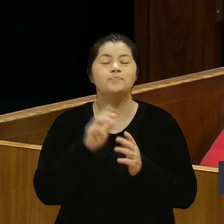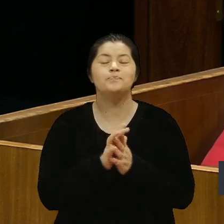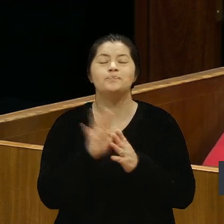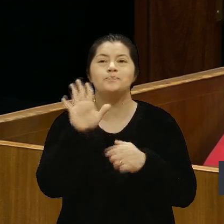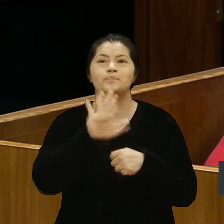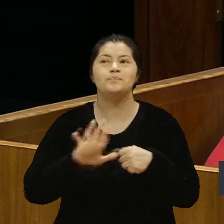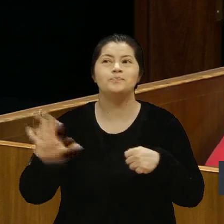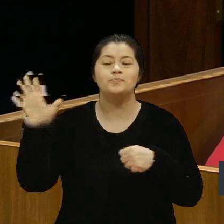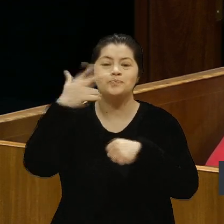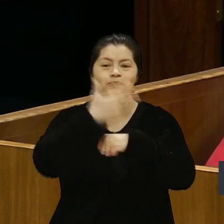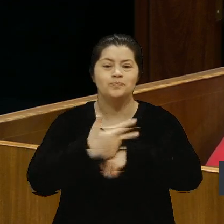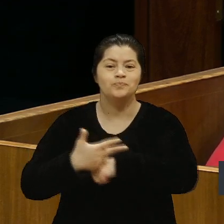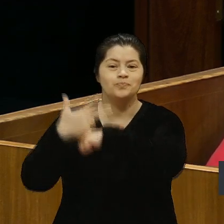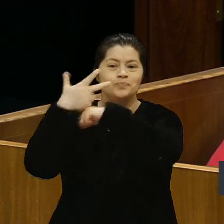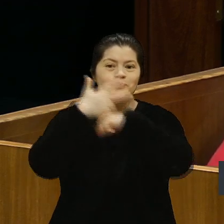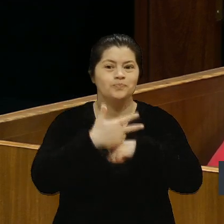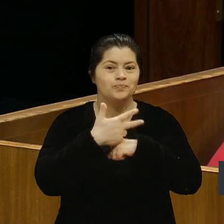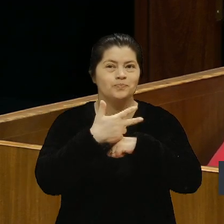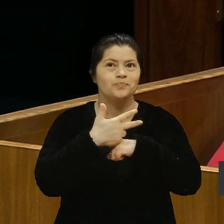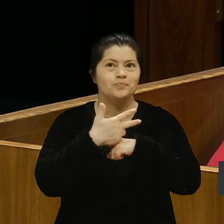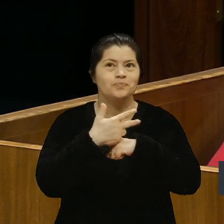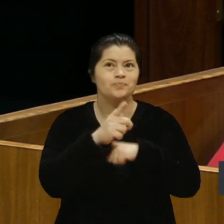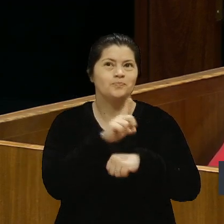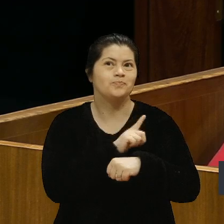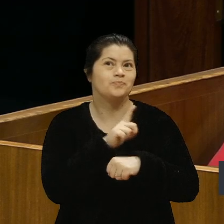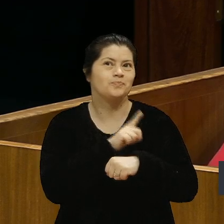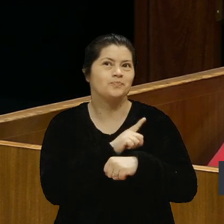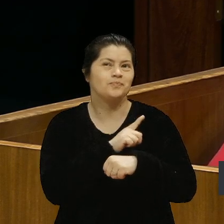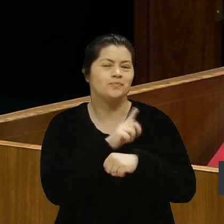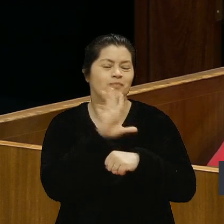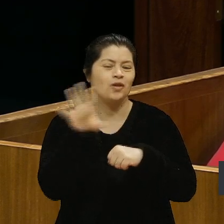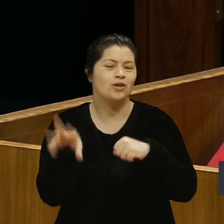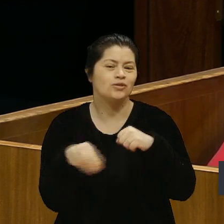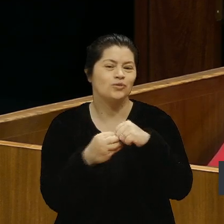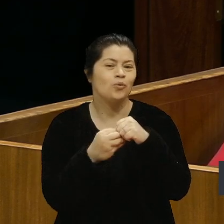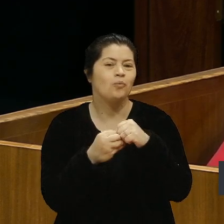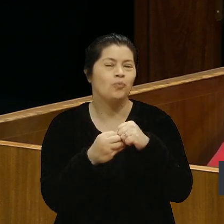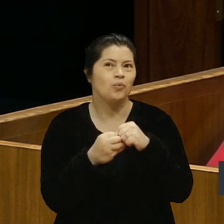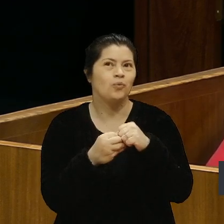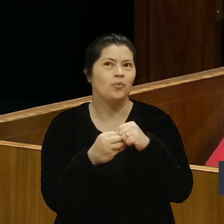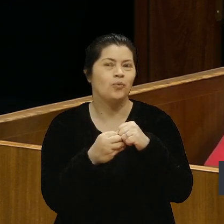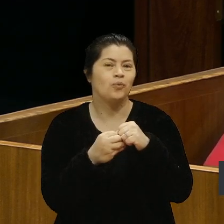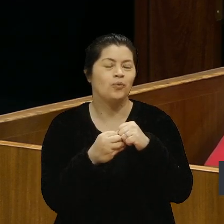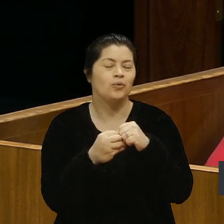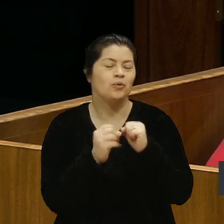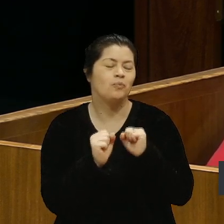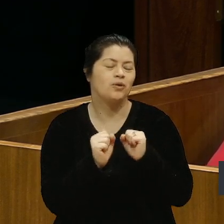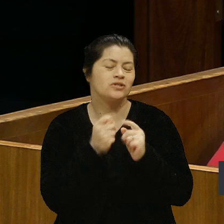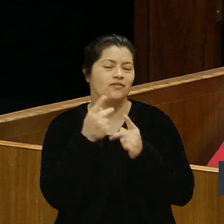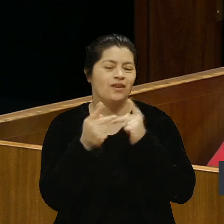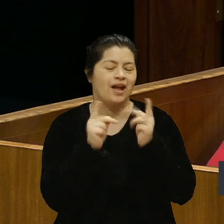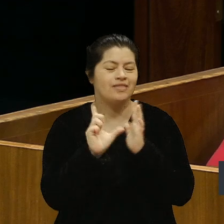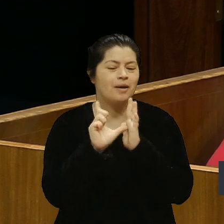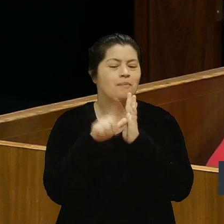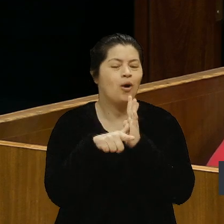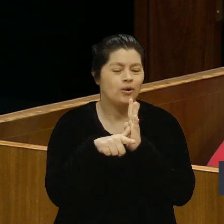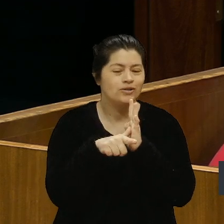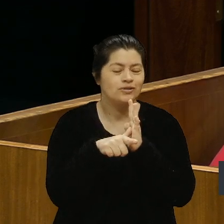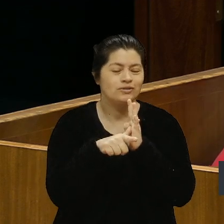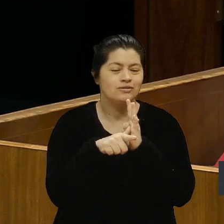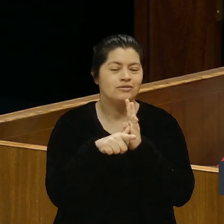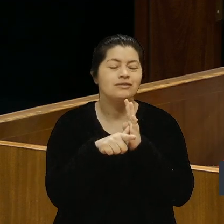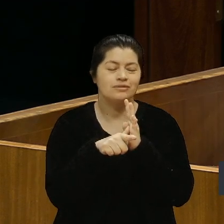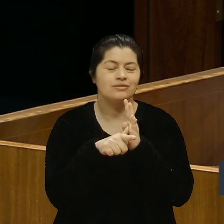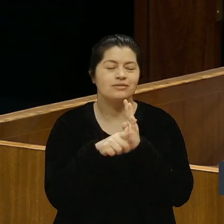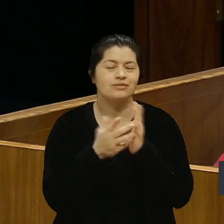para passar um vídeo que tem um resumo do que eu posso falar e depois eu faço o resumo.